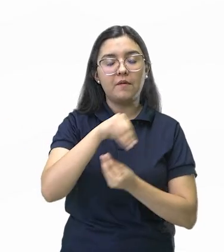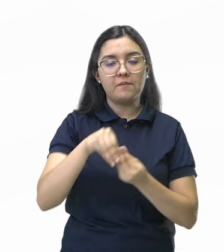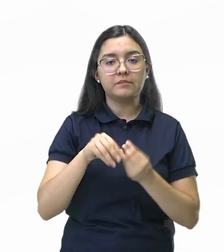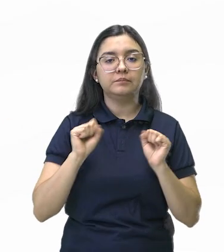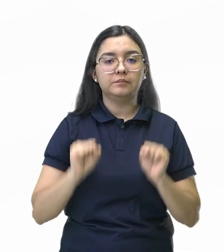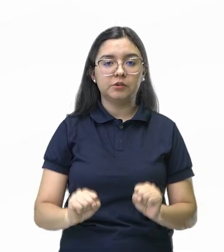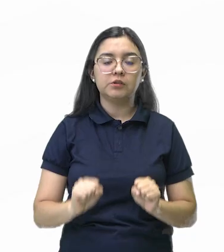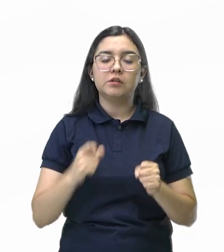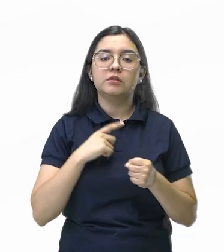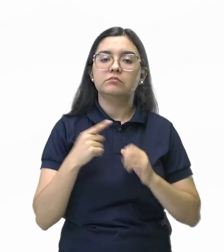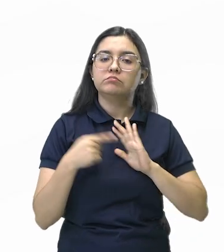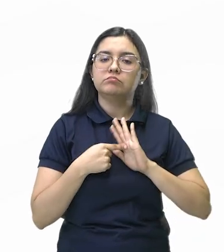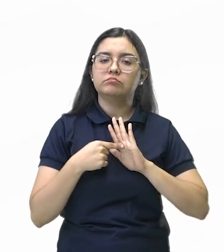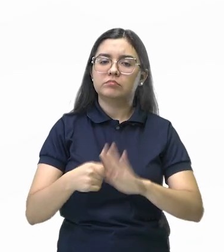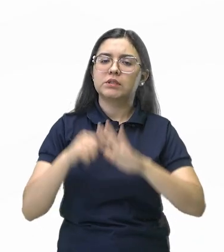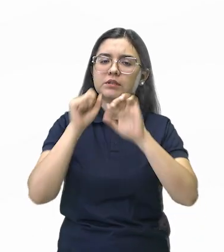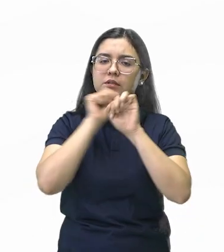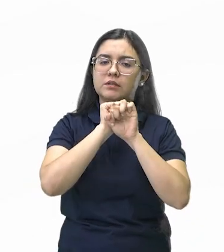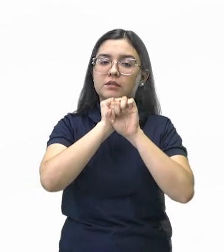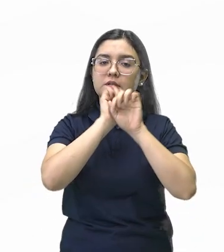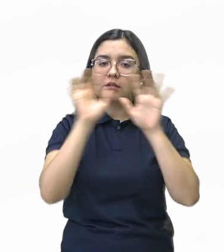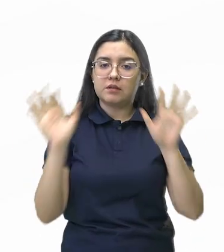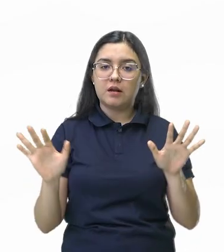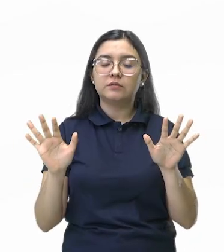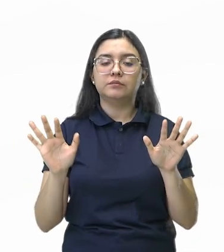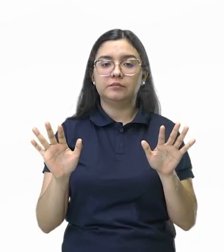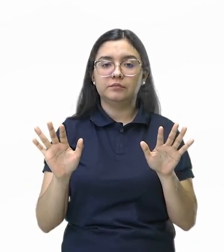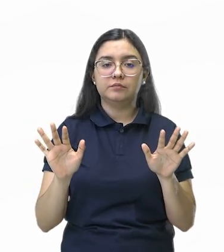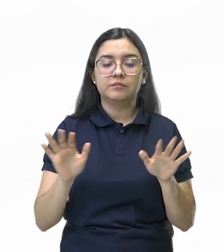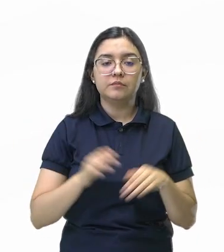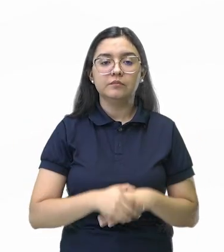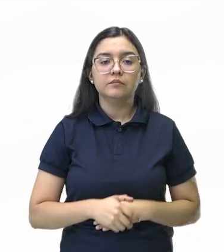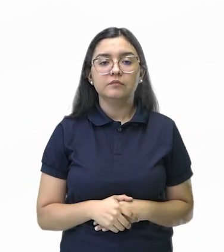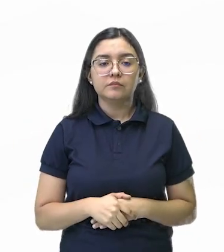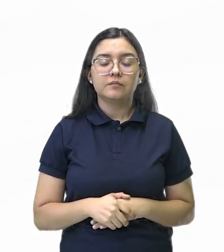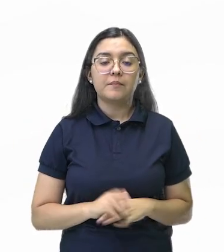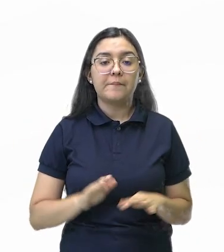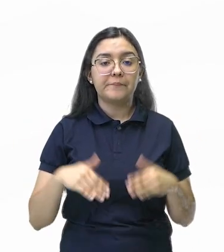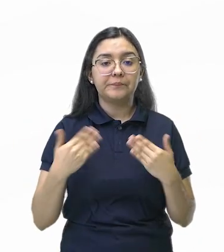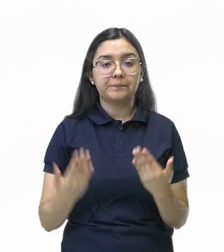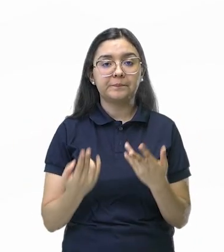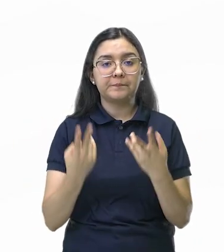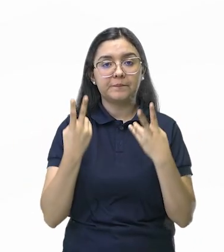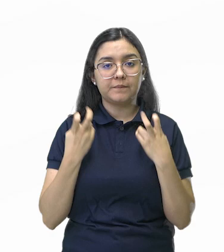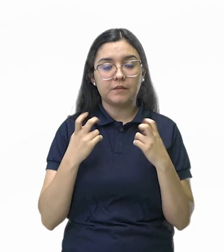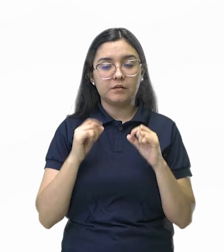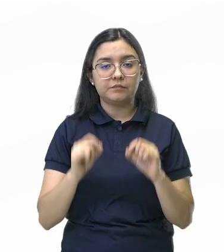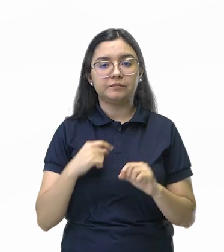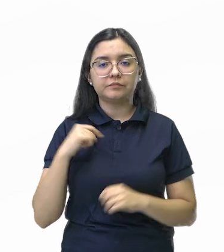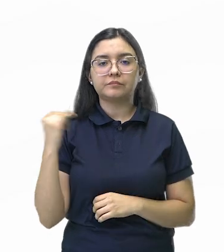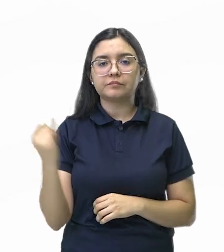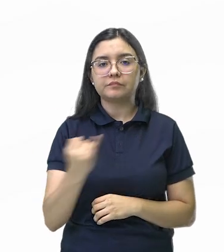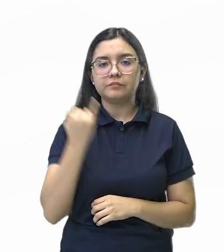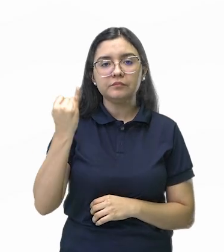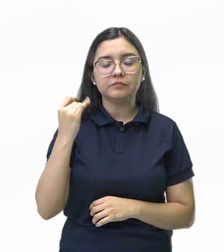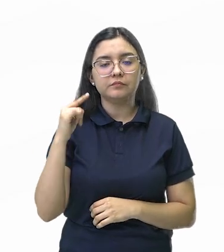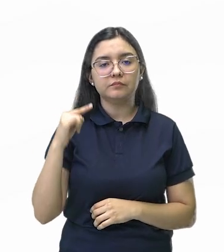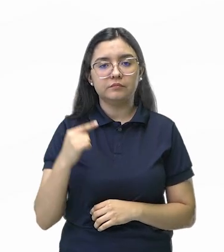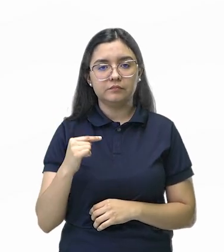poder passar da melhor forma possível a minha mensagem. Afinal, estamos percebendo aqui que o importante é